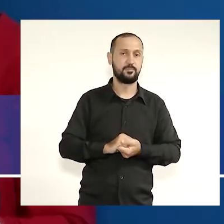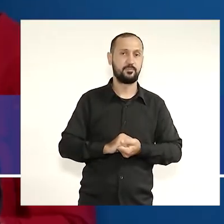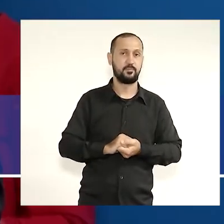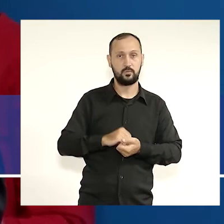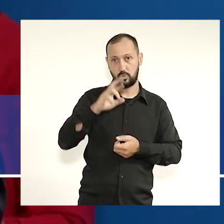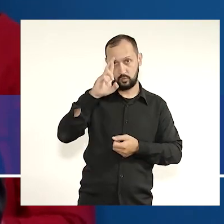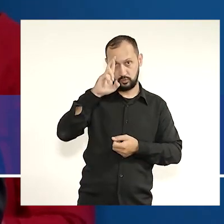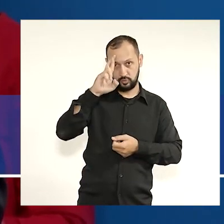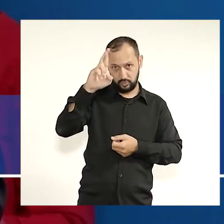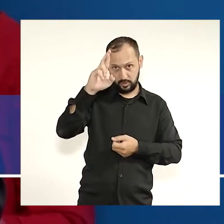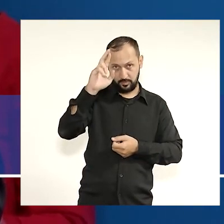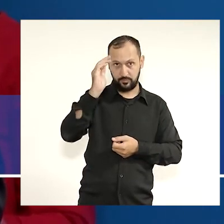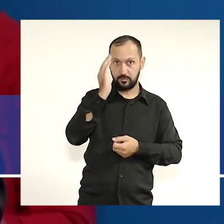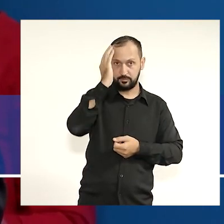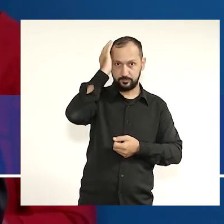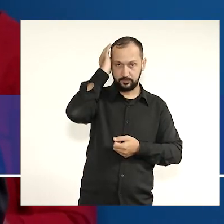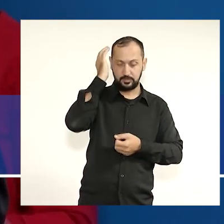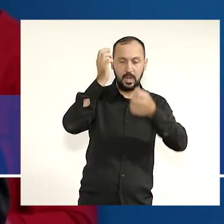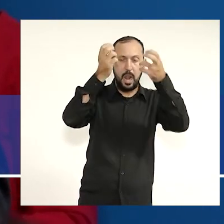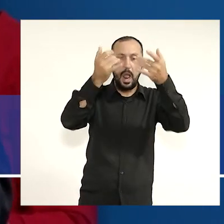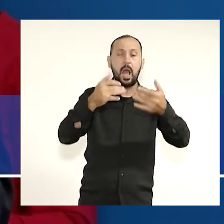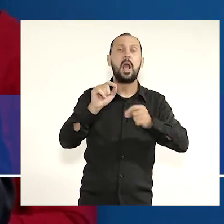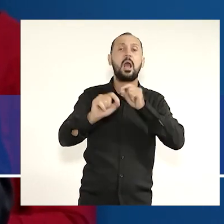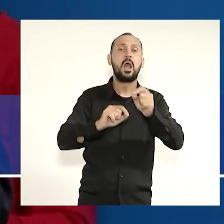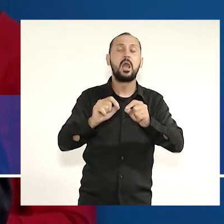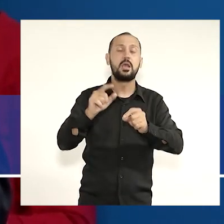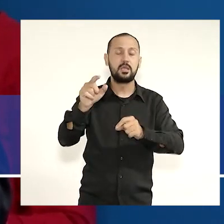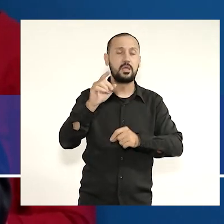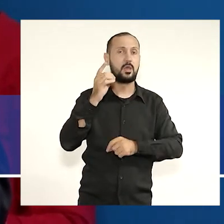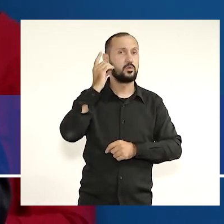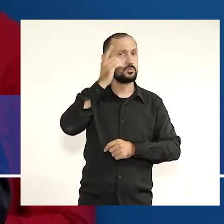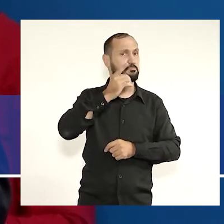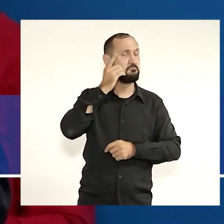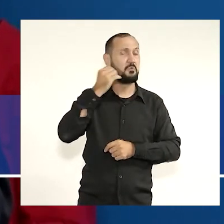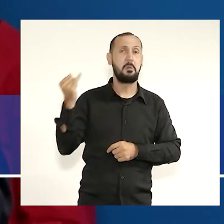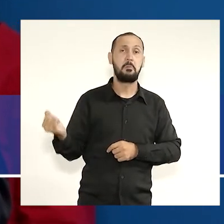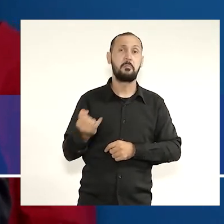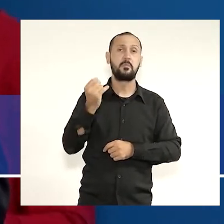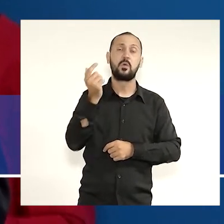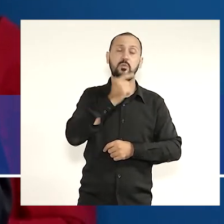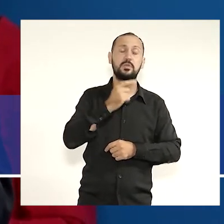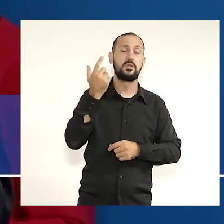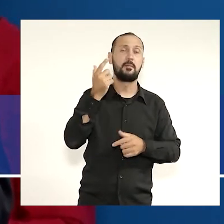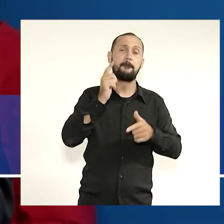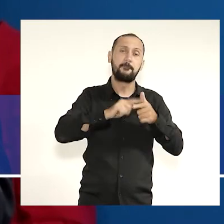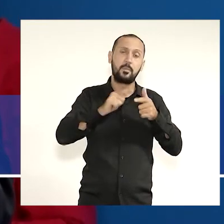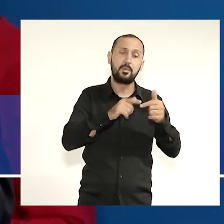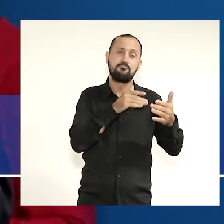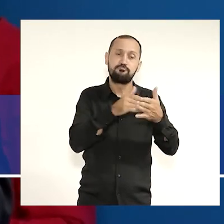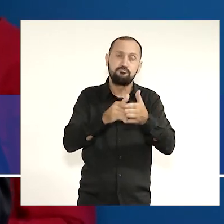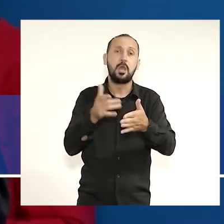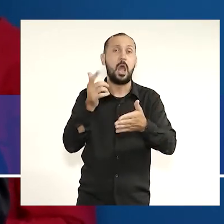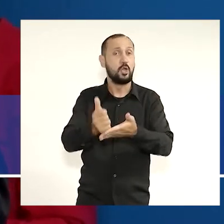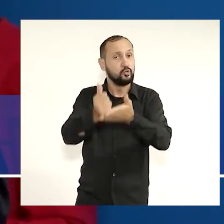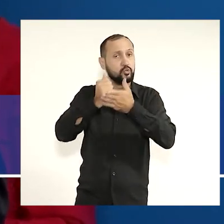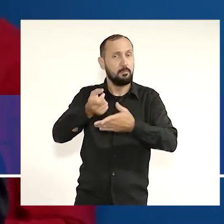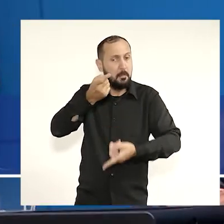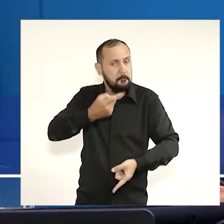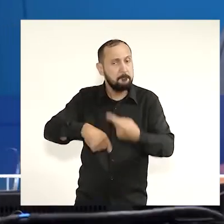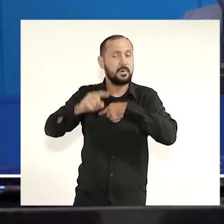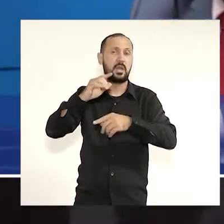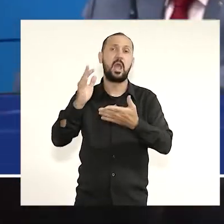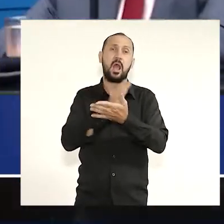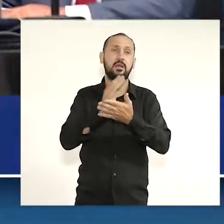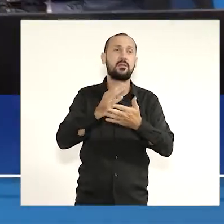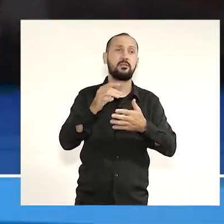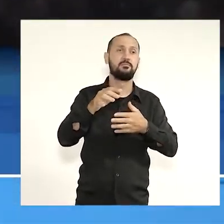O chefe do executivo também ressaltou em seu discurso que os parlamentares foram essenciais na superação de dificuldades e na aprovação de